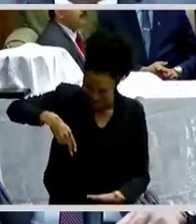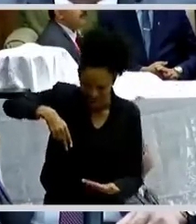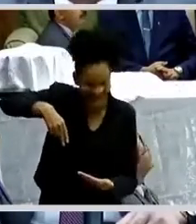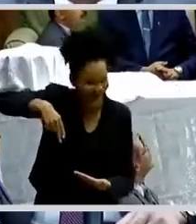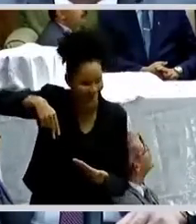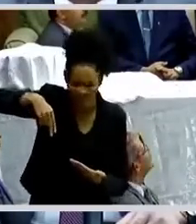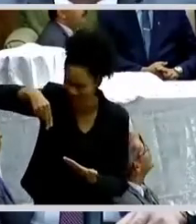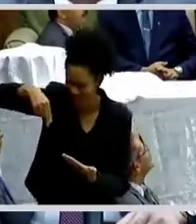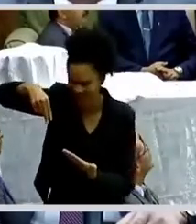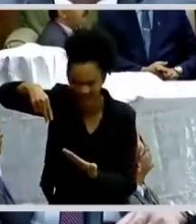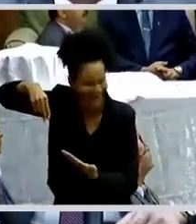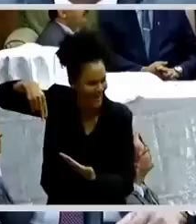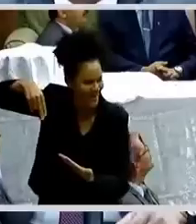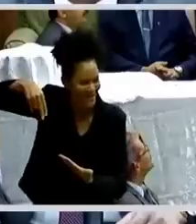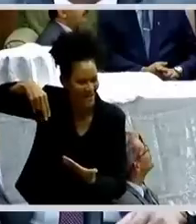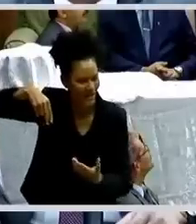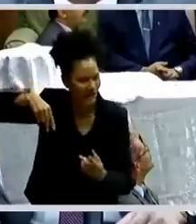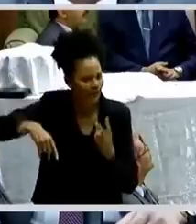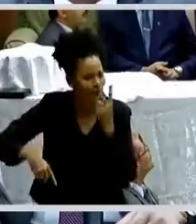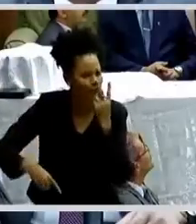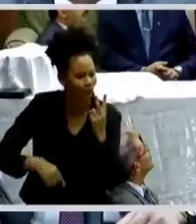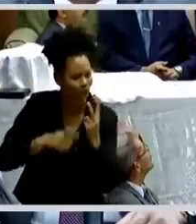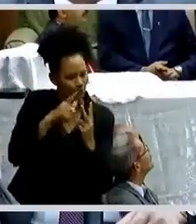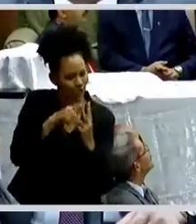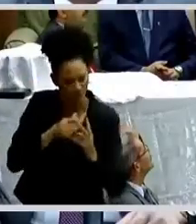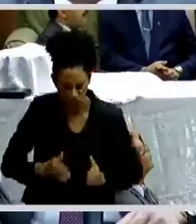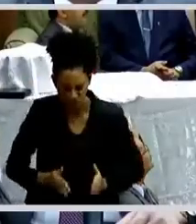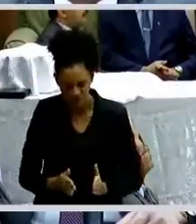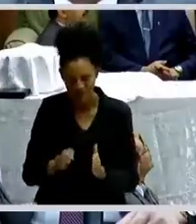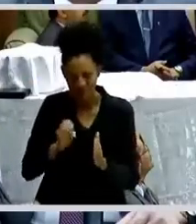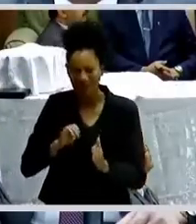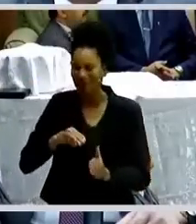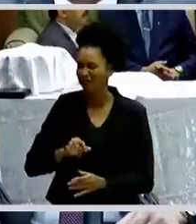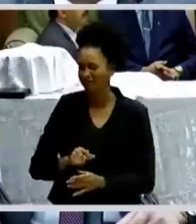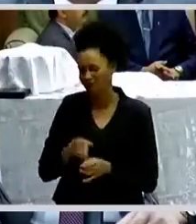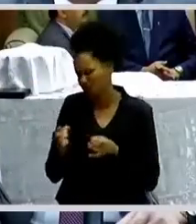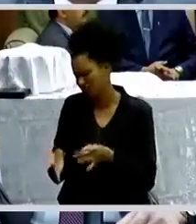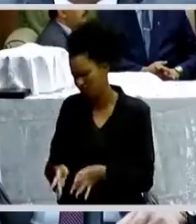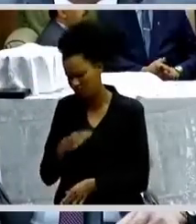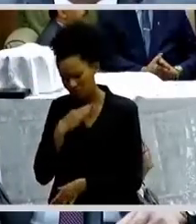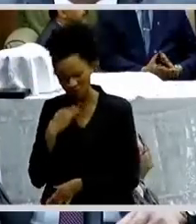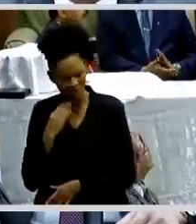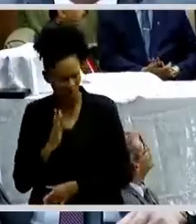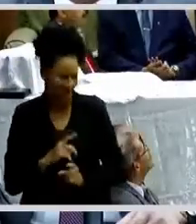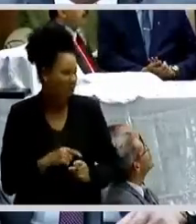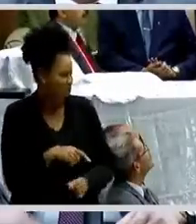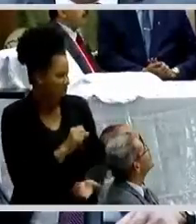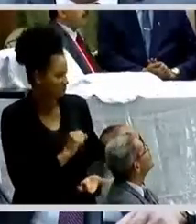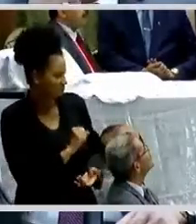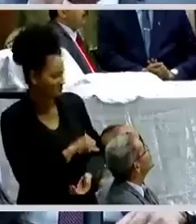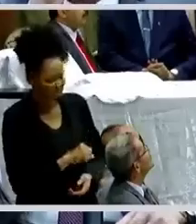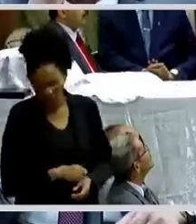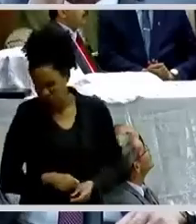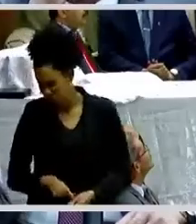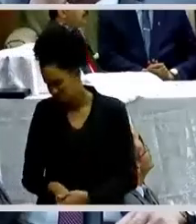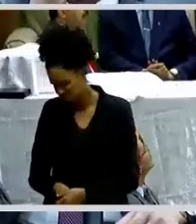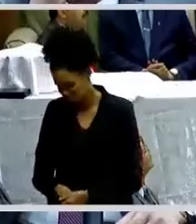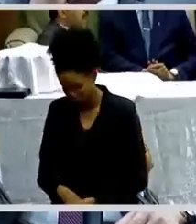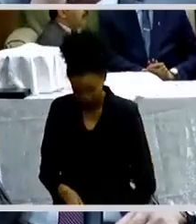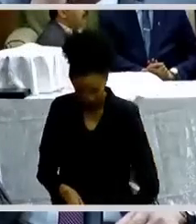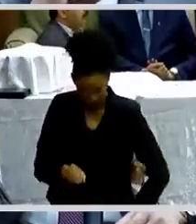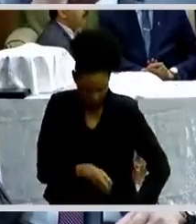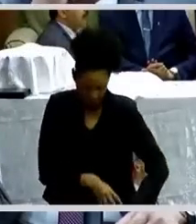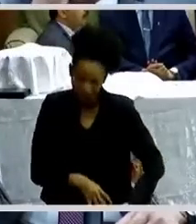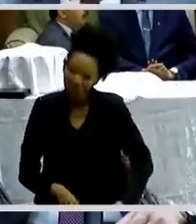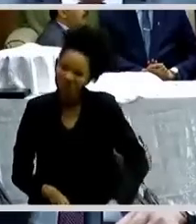A Bíblia diz que dois discípulos chamaram de Emaús e disseram: vamos desistir, dá mais não, ele já morreu. E pegaram as malas e voltaram